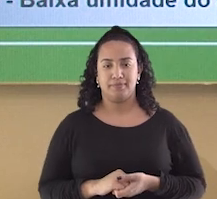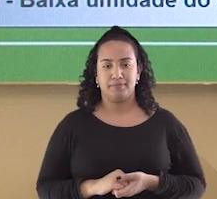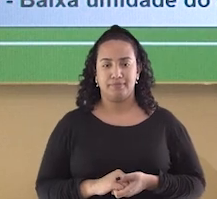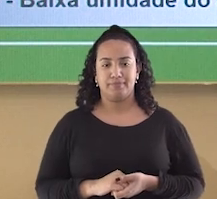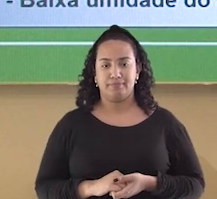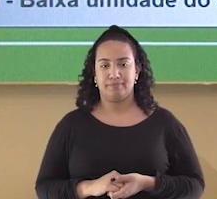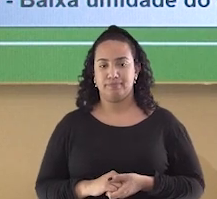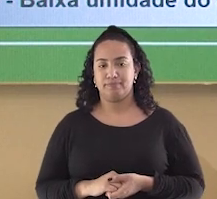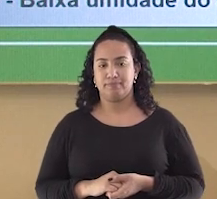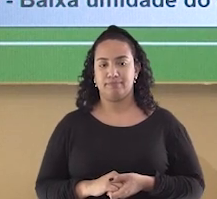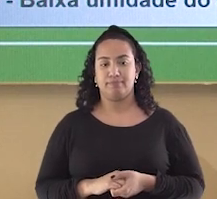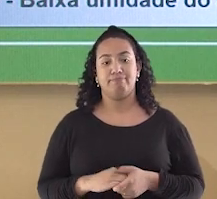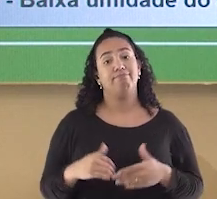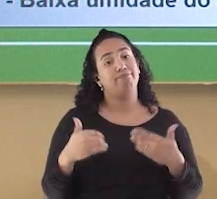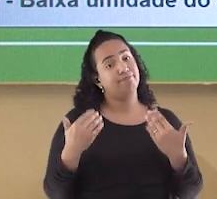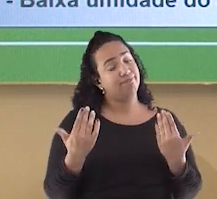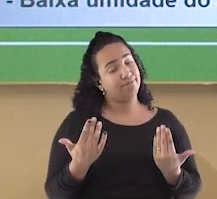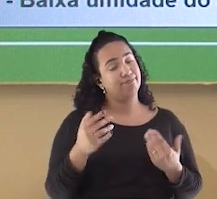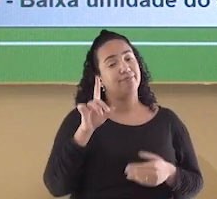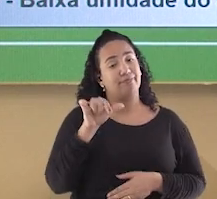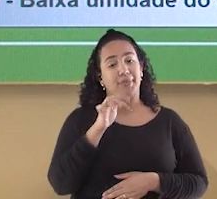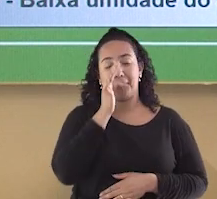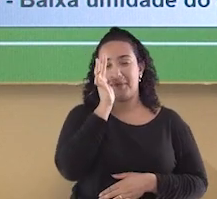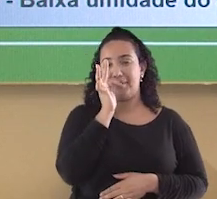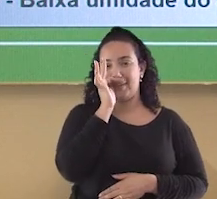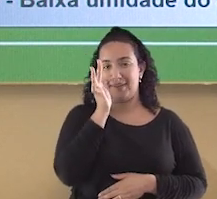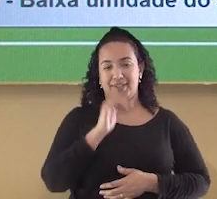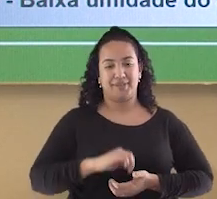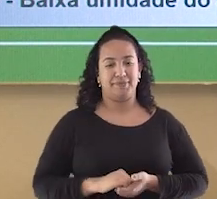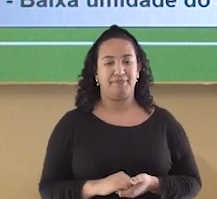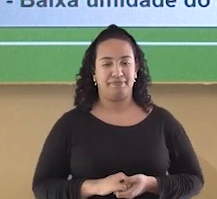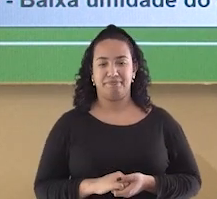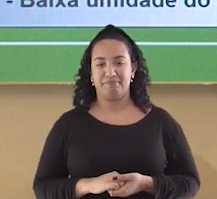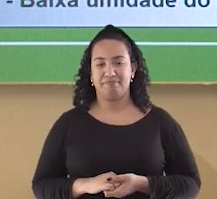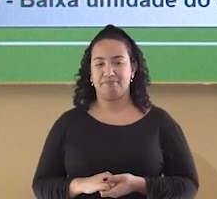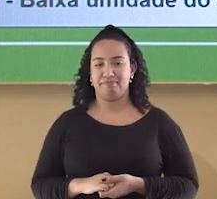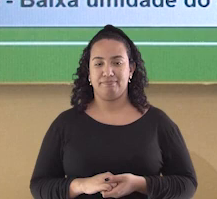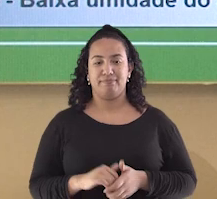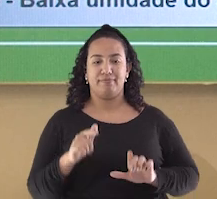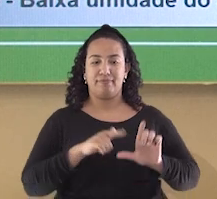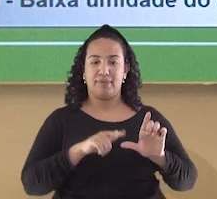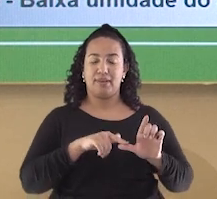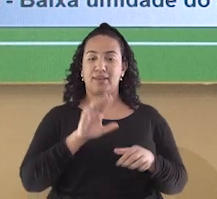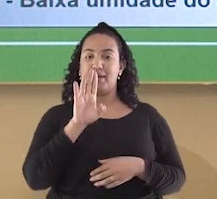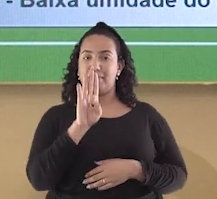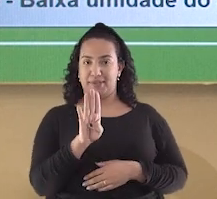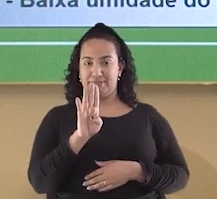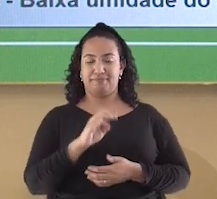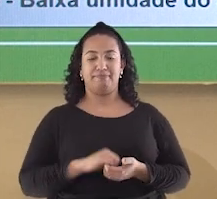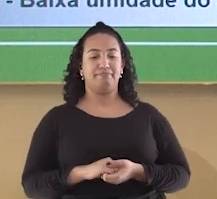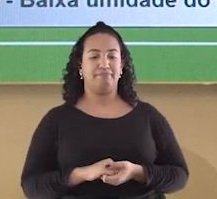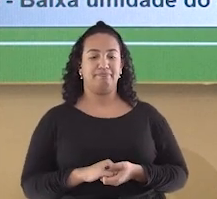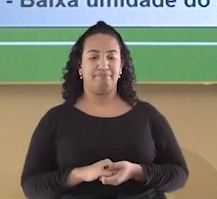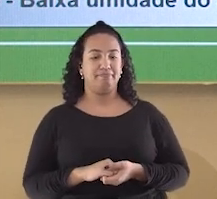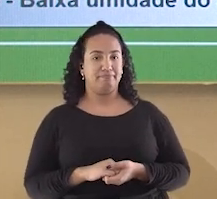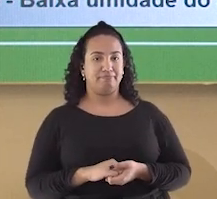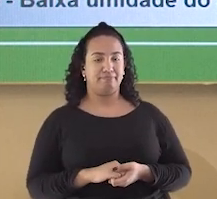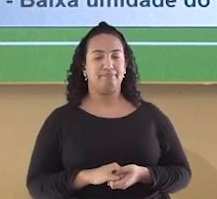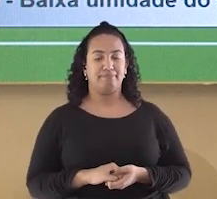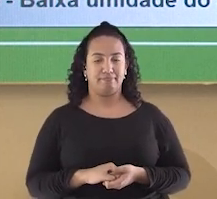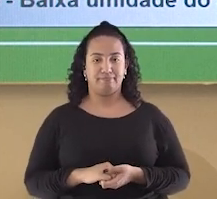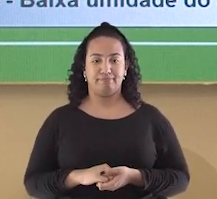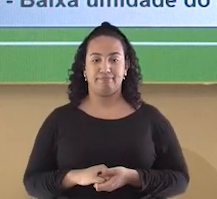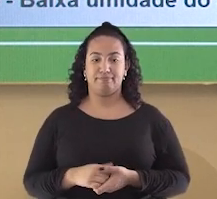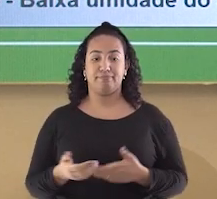está aqui, nossa letra B, ali na primeira opção. A nossa terceira estação traz justamente essas